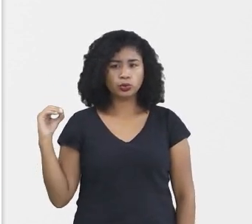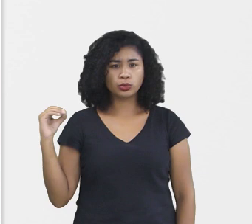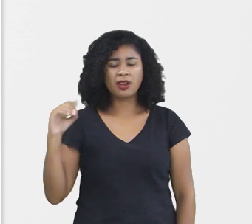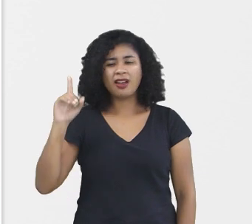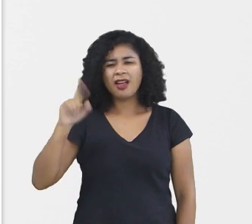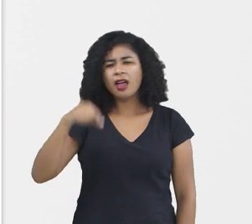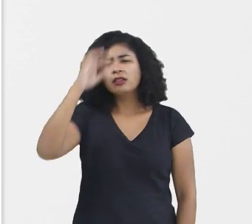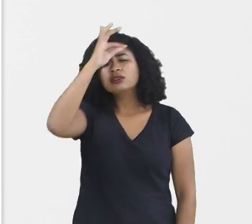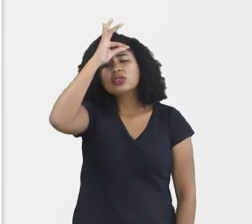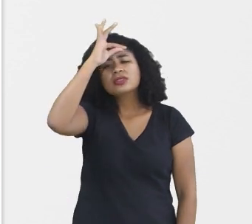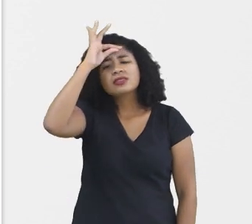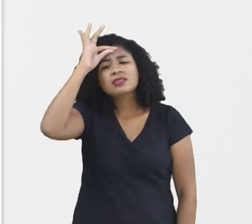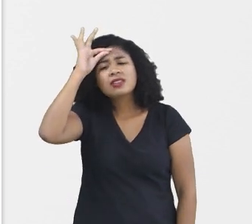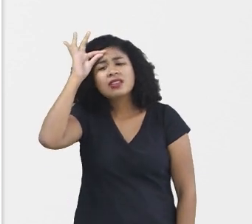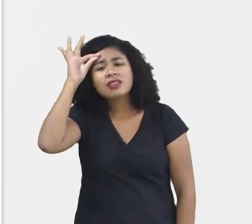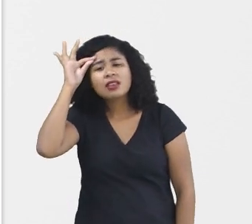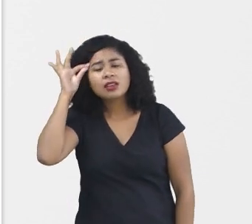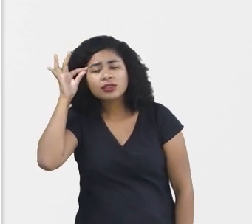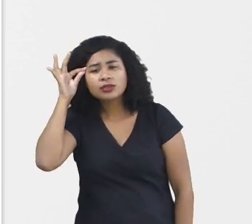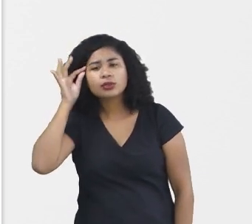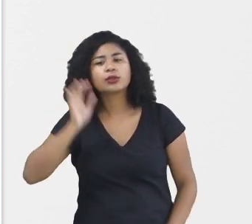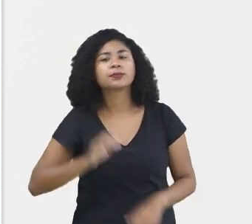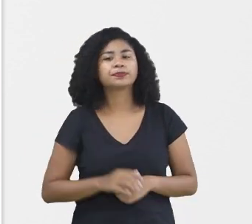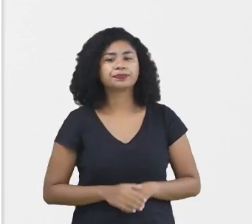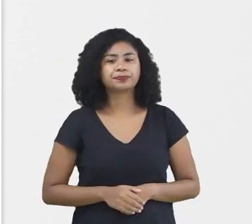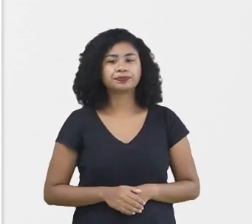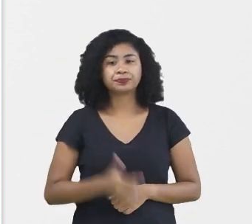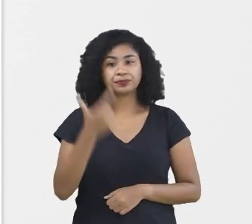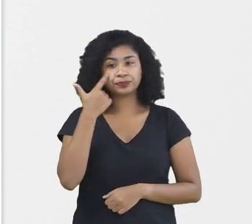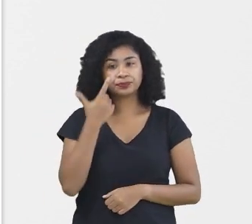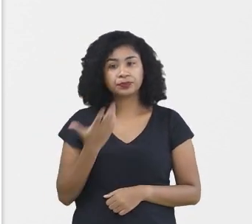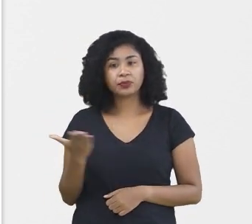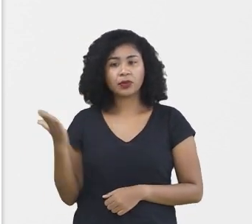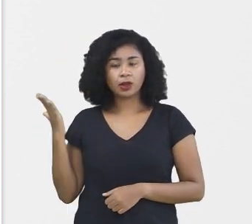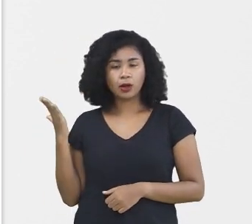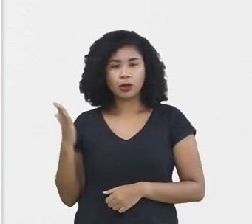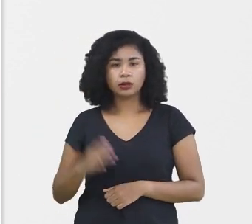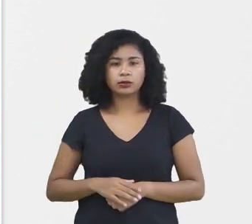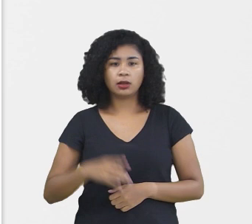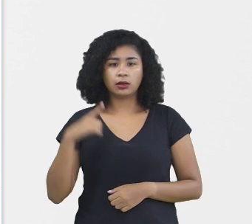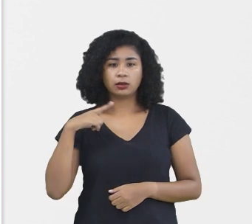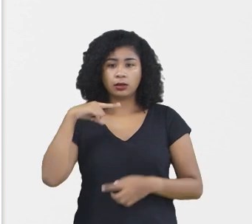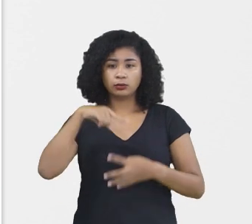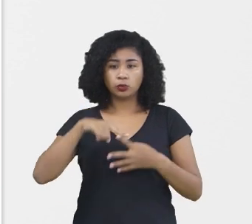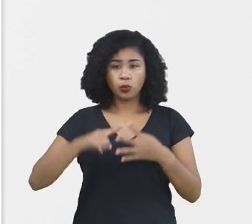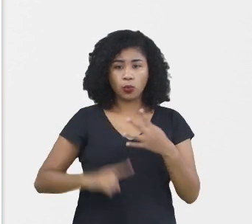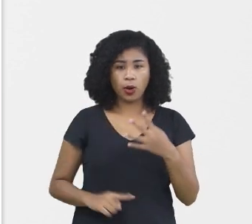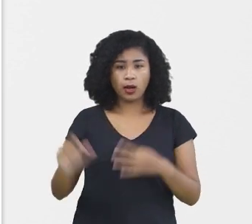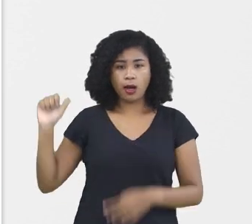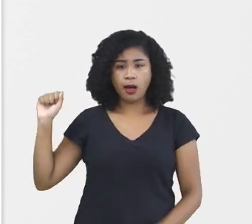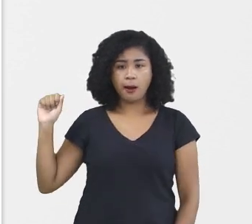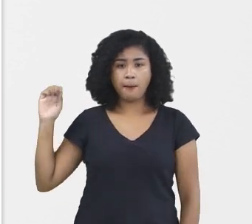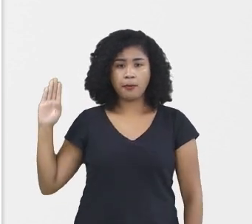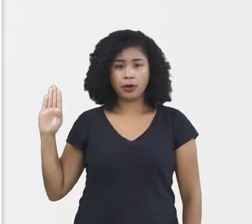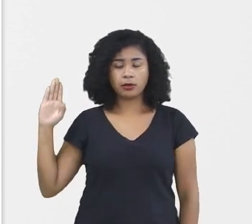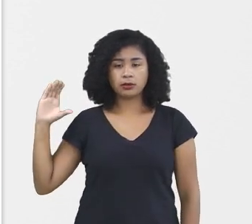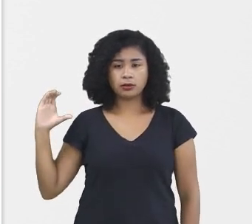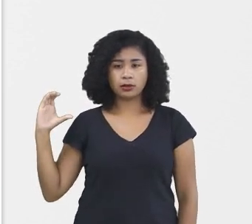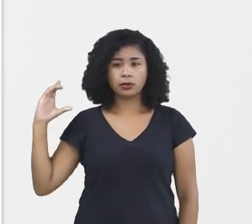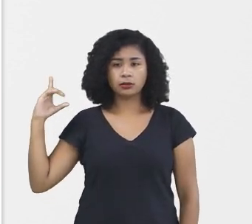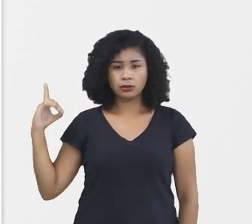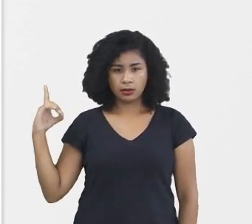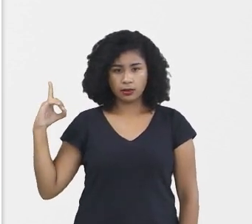né? Então, observem aí, nós temos 4 alternativas, tá? Para vocês analisarem